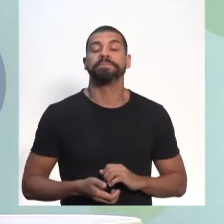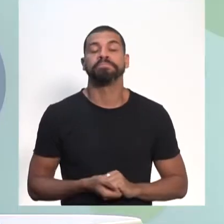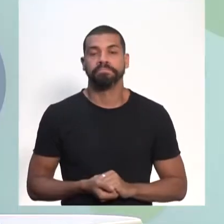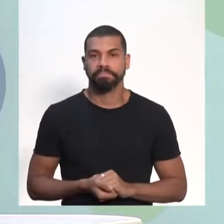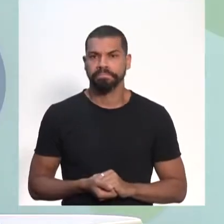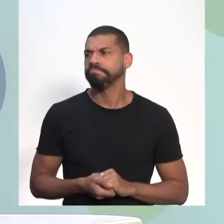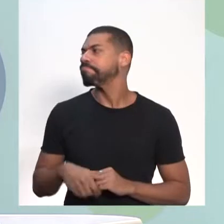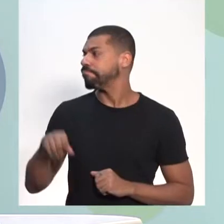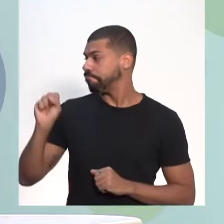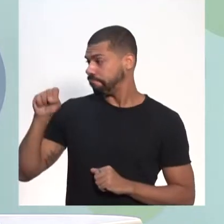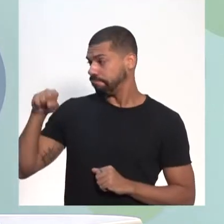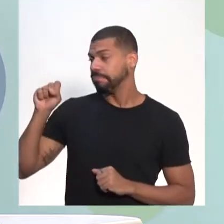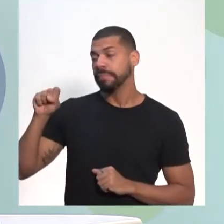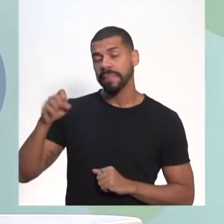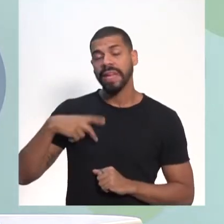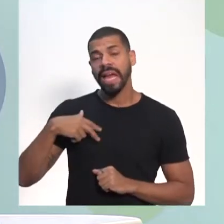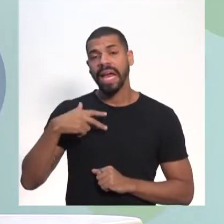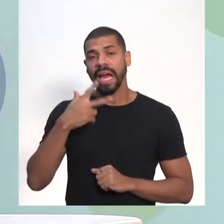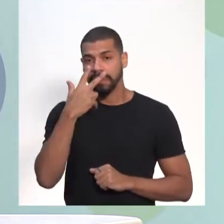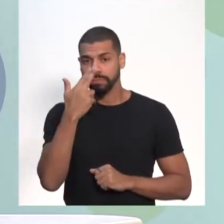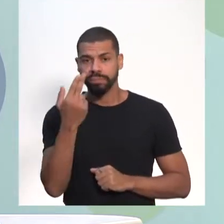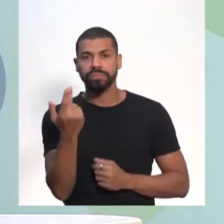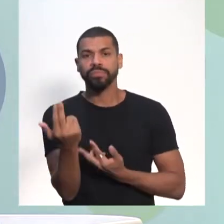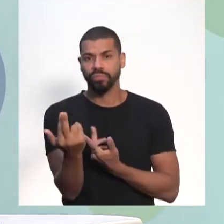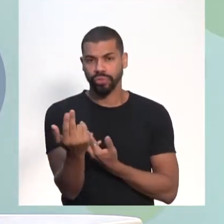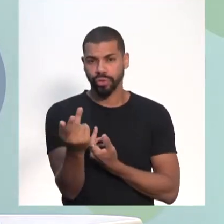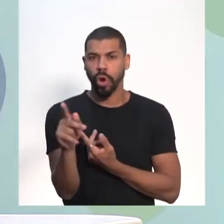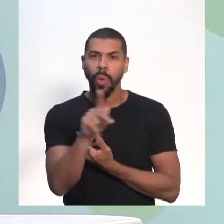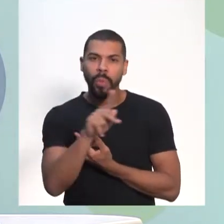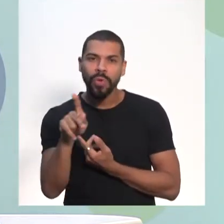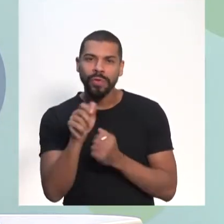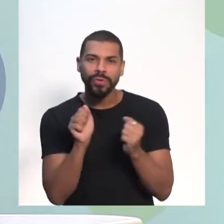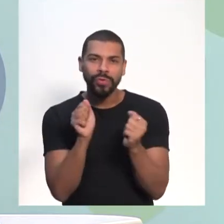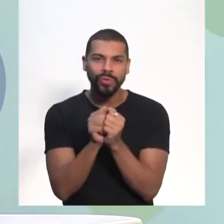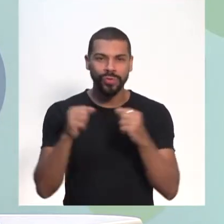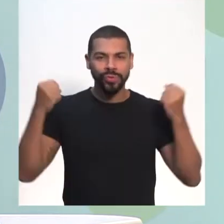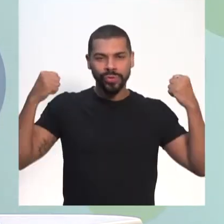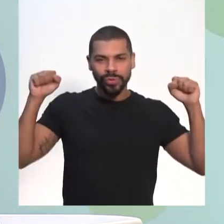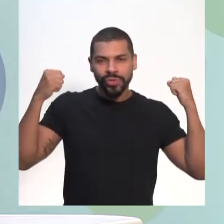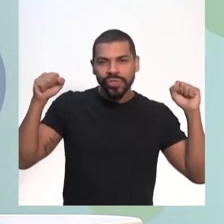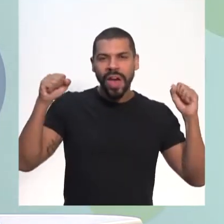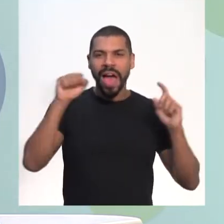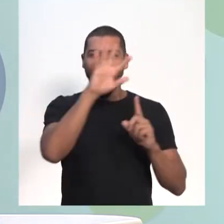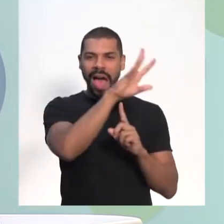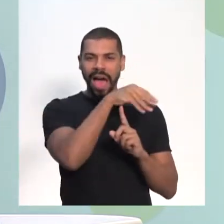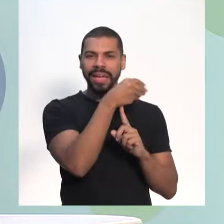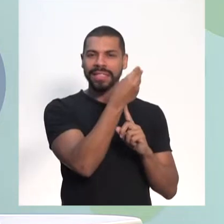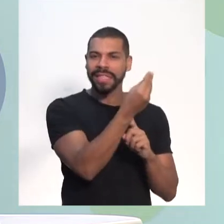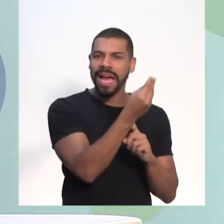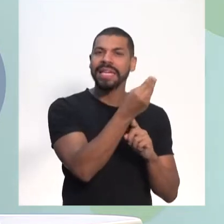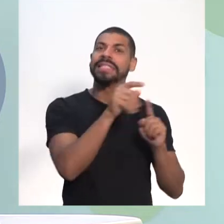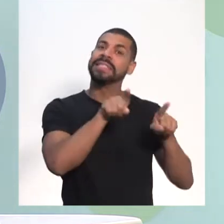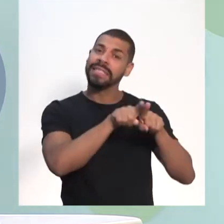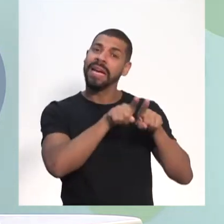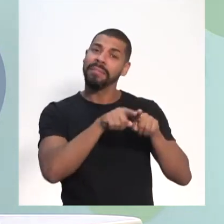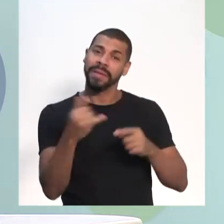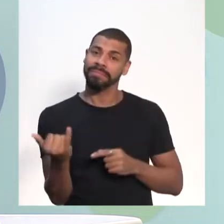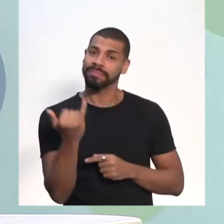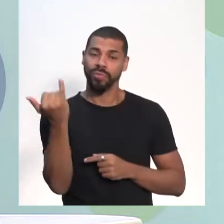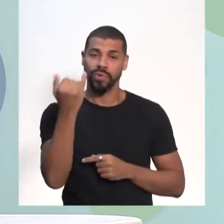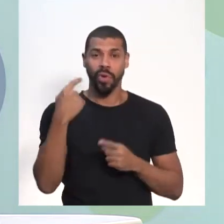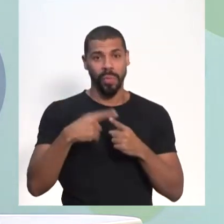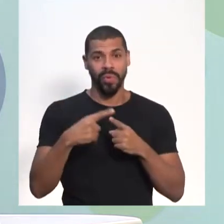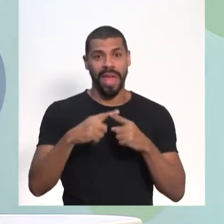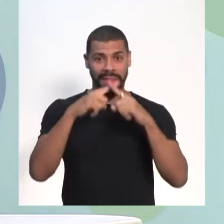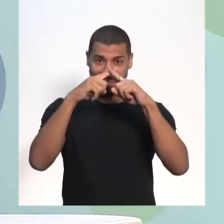Sim, é um ganho, né, você ter a presença do professor de educação física, o professor de arte contribuindo para esse trabalho, e ao mesmo tempo é um desafio,